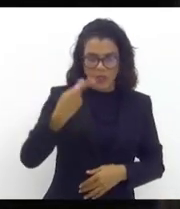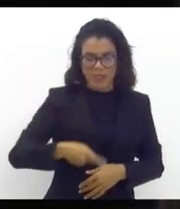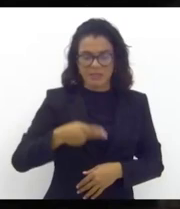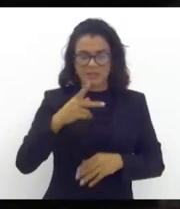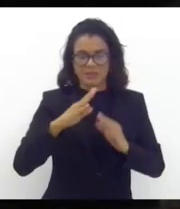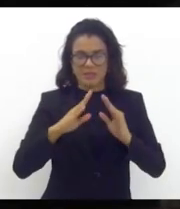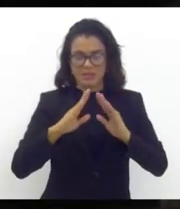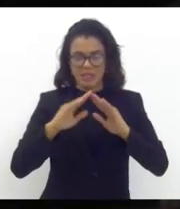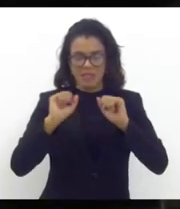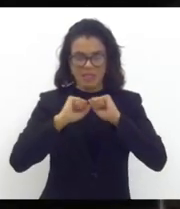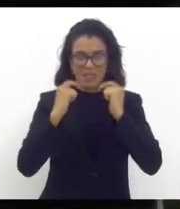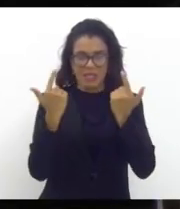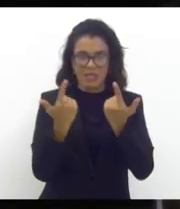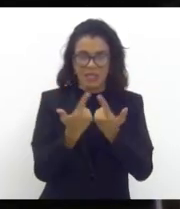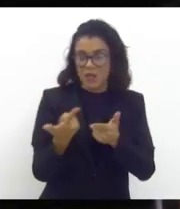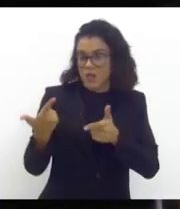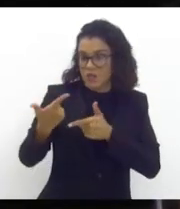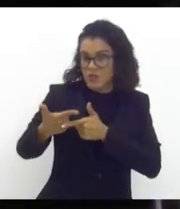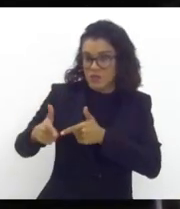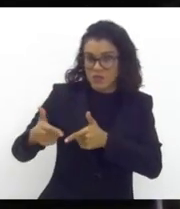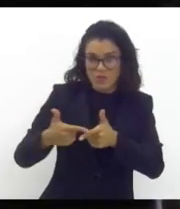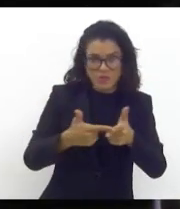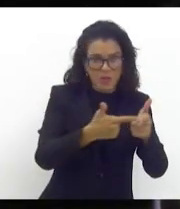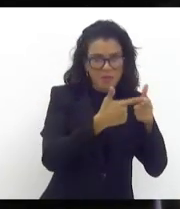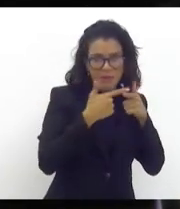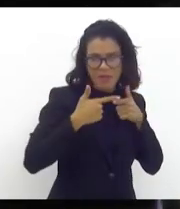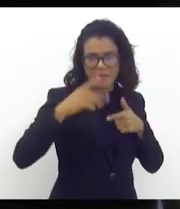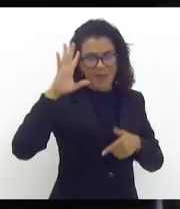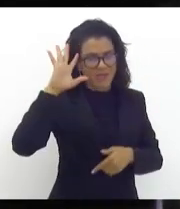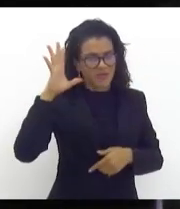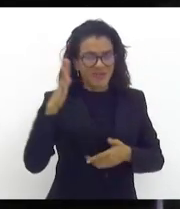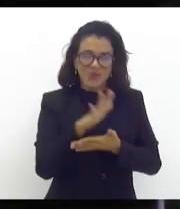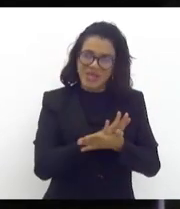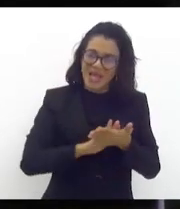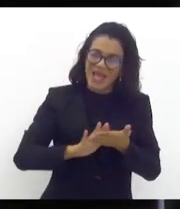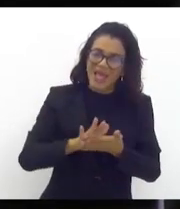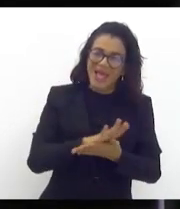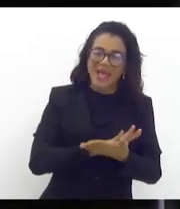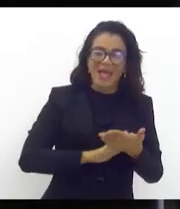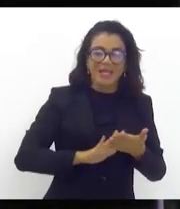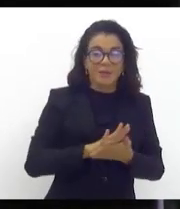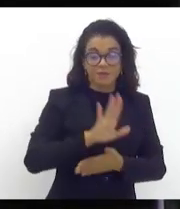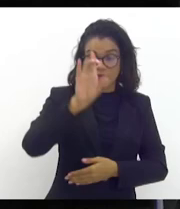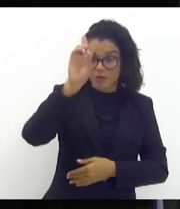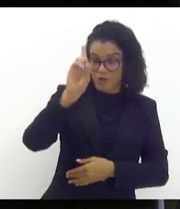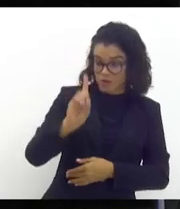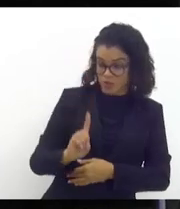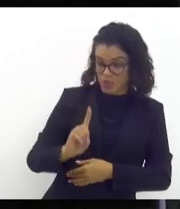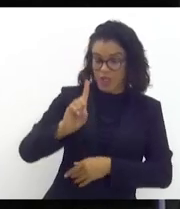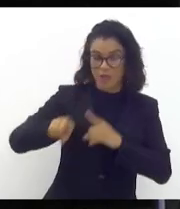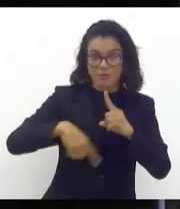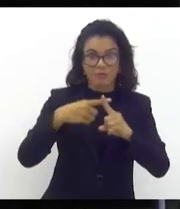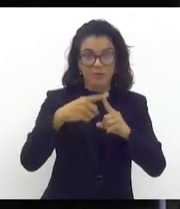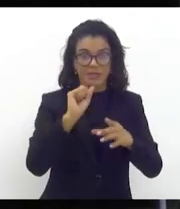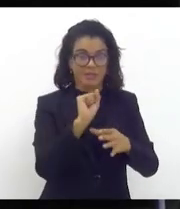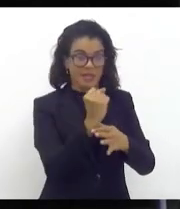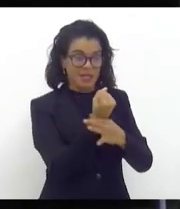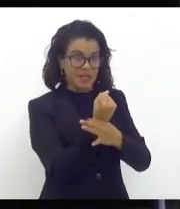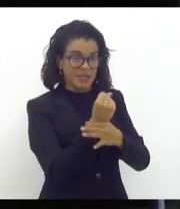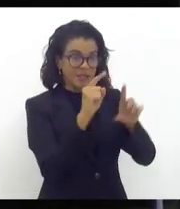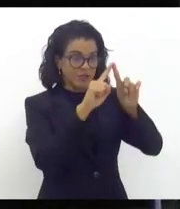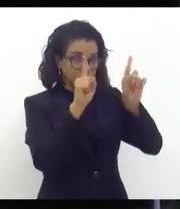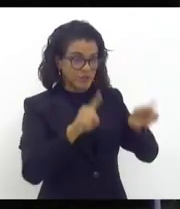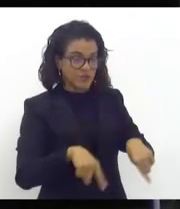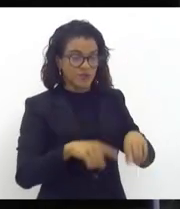casa, esses problemas não serão resolvidos. Os direitos e garantias dos